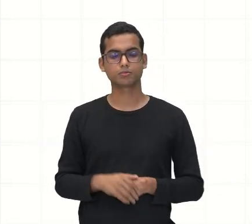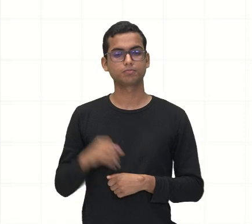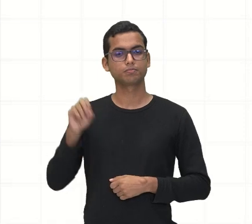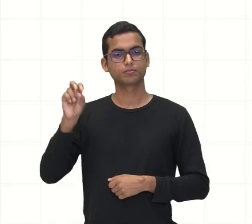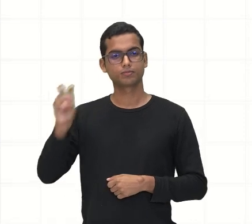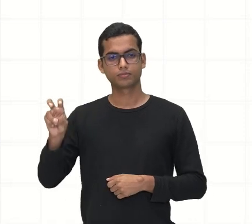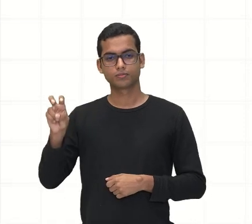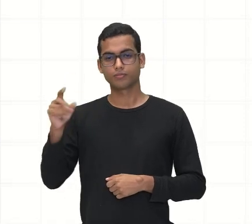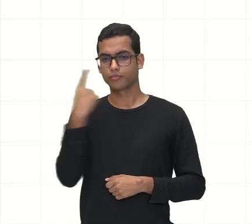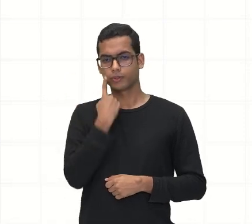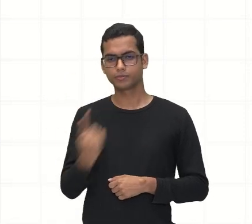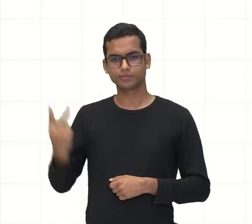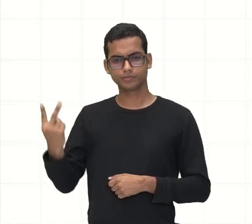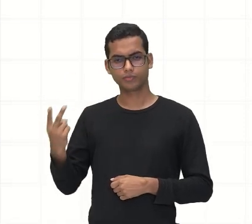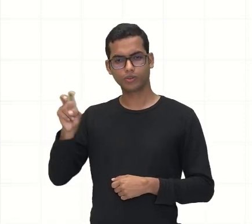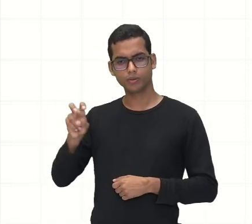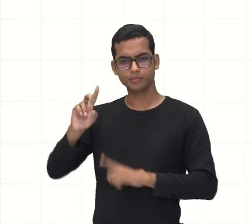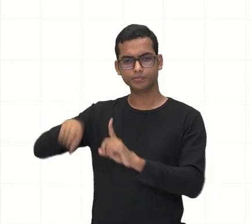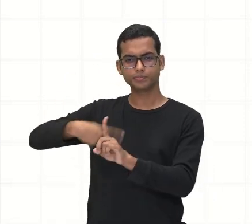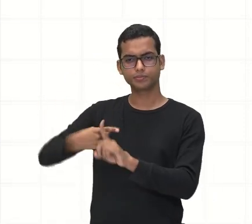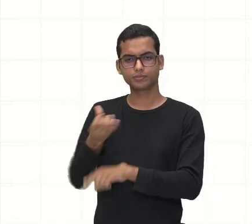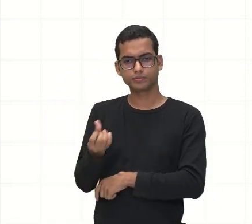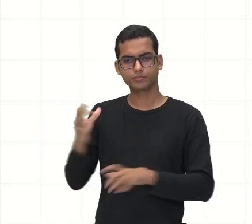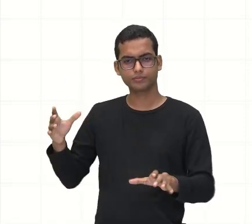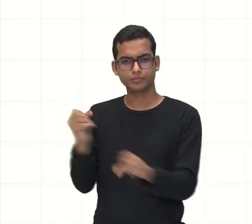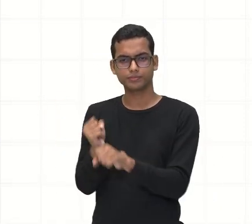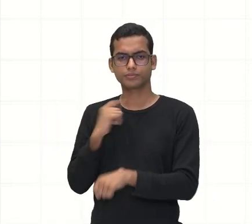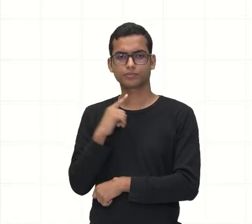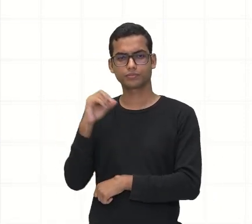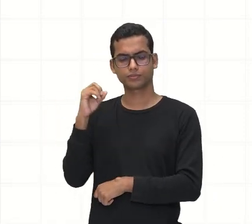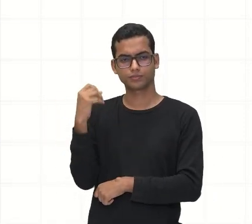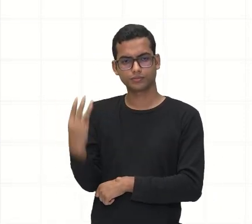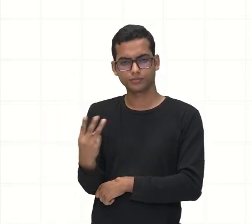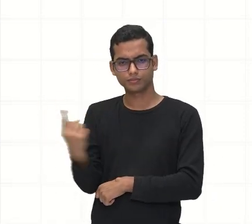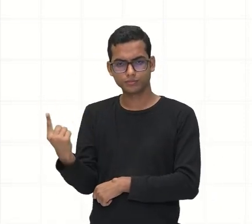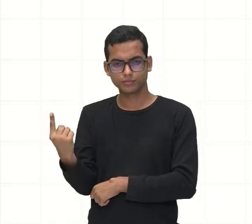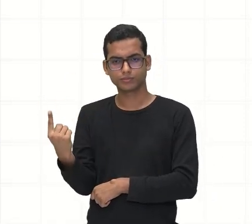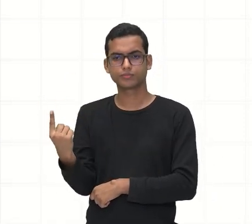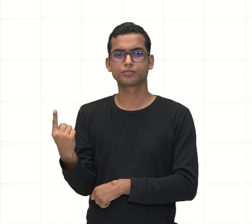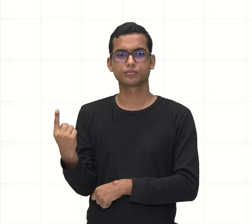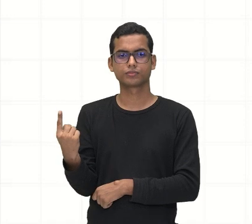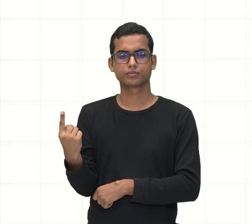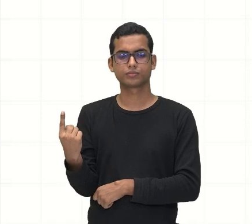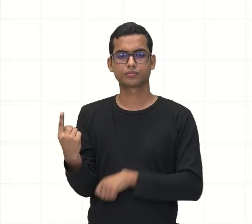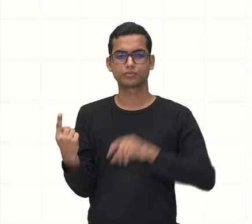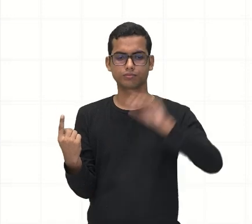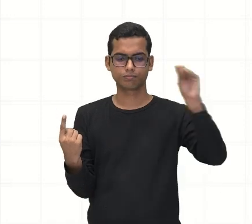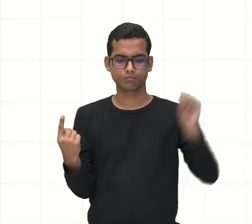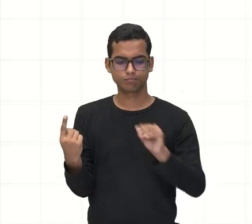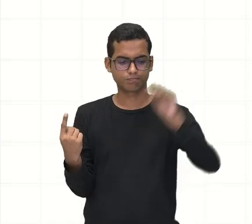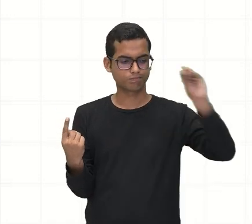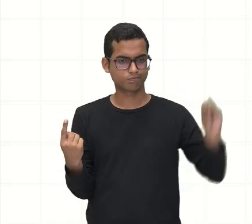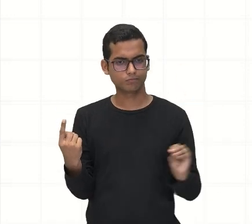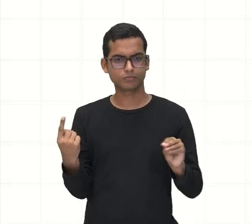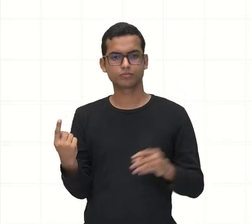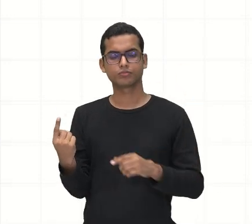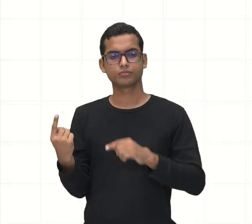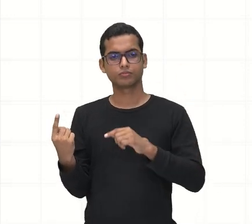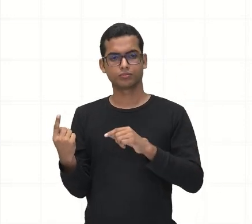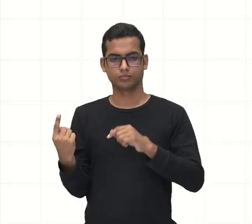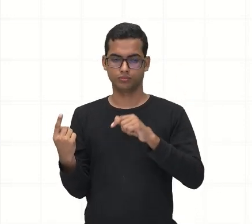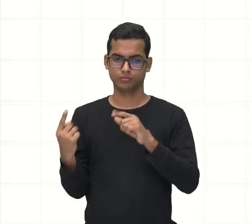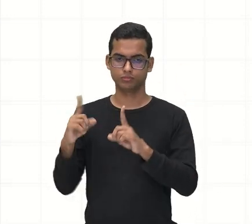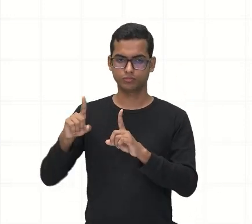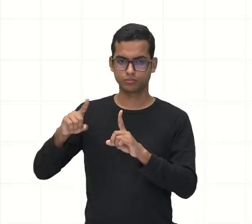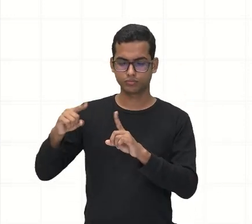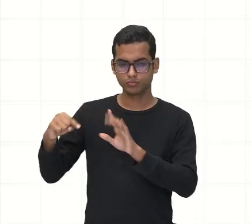mais 6, que é igual a 31, ó. E repetir o restante, tá legal? Vou fazer bem no passo a passo, que é para você não errar.